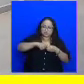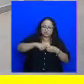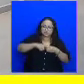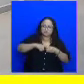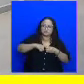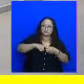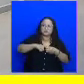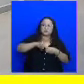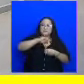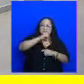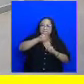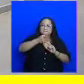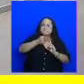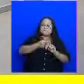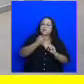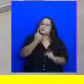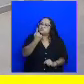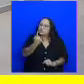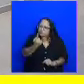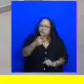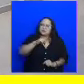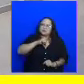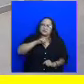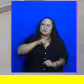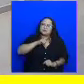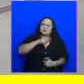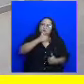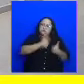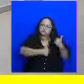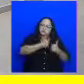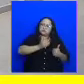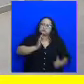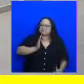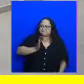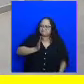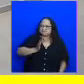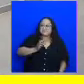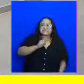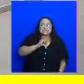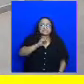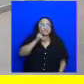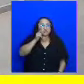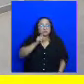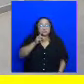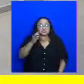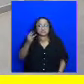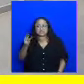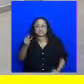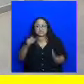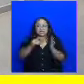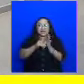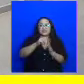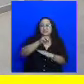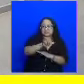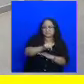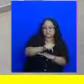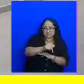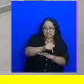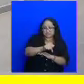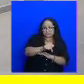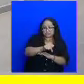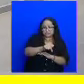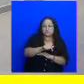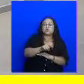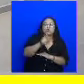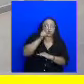sortear mais uma dezena ao time do coração. Se acertar entre 3 e 7 acertos, leva o prêmio, e se acertar o time do